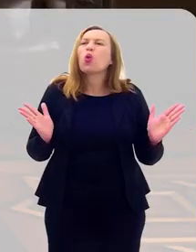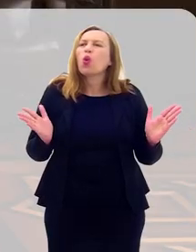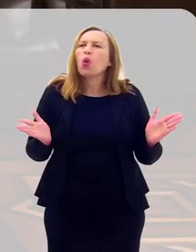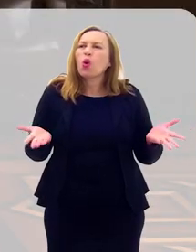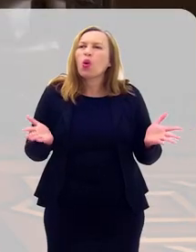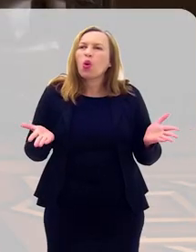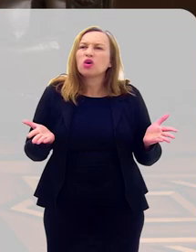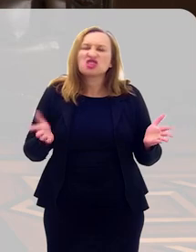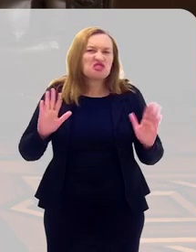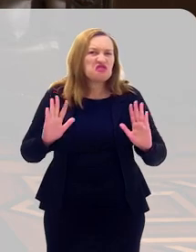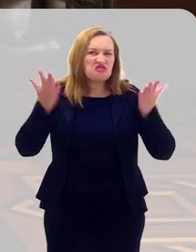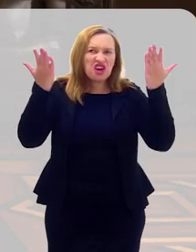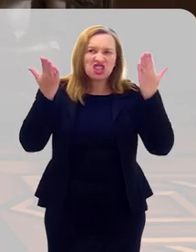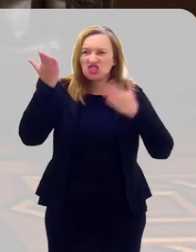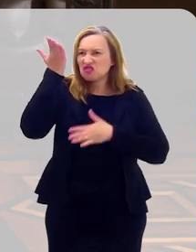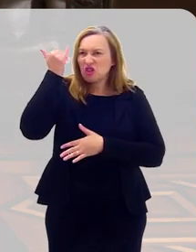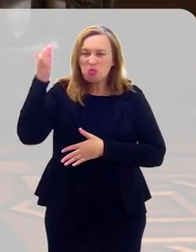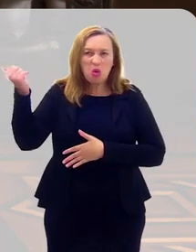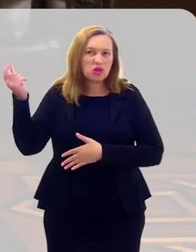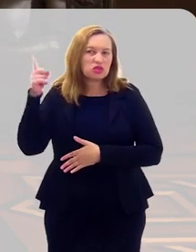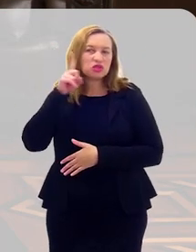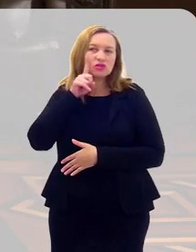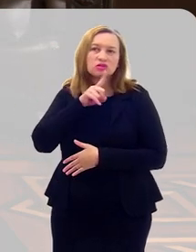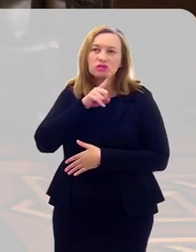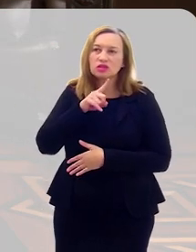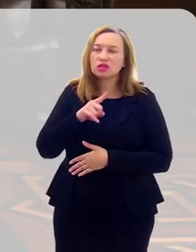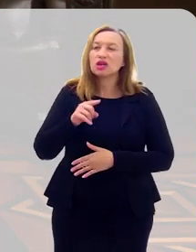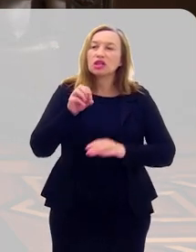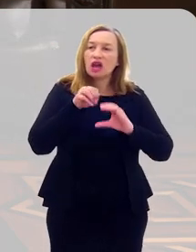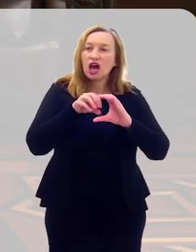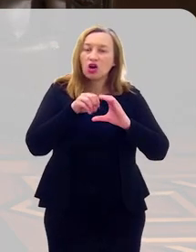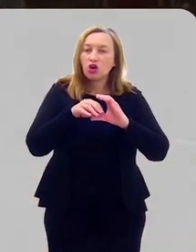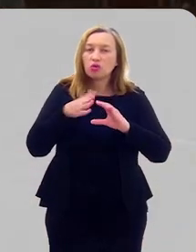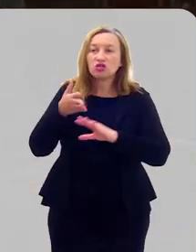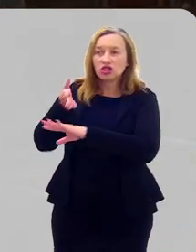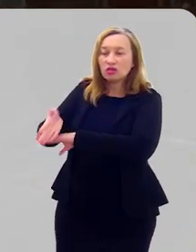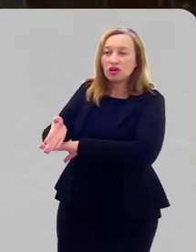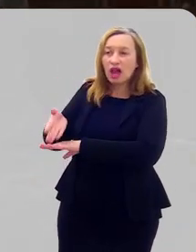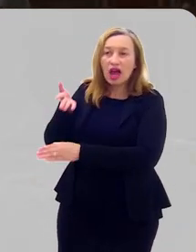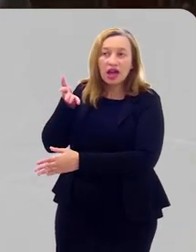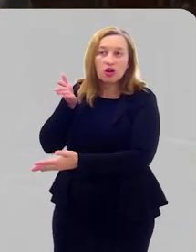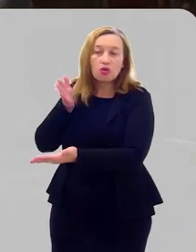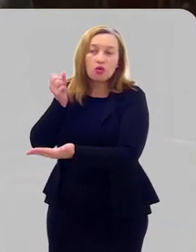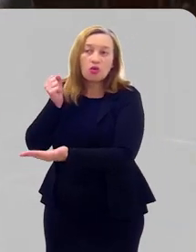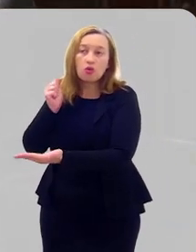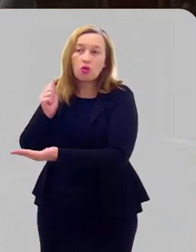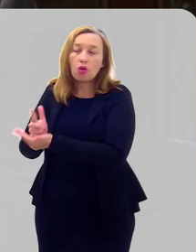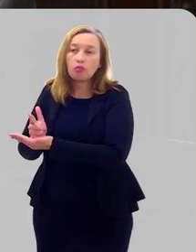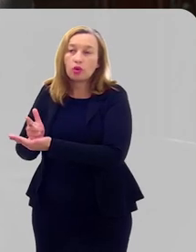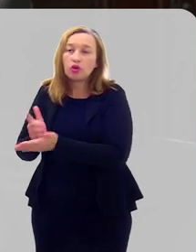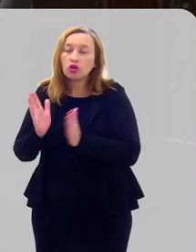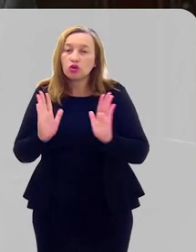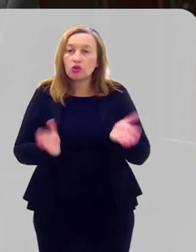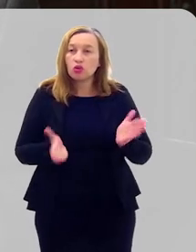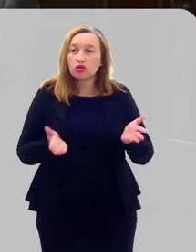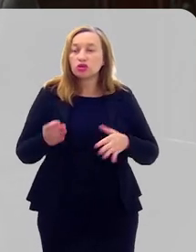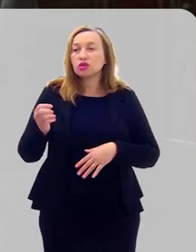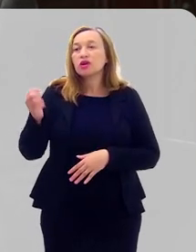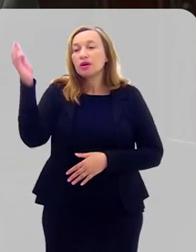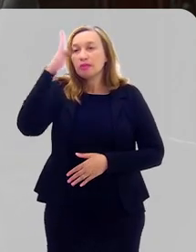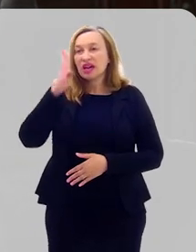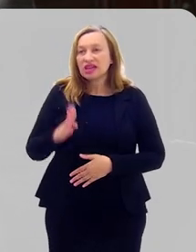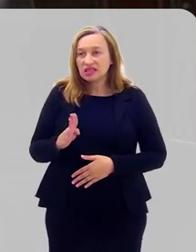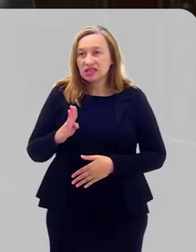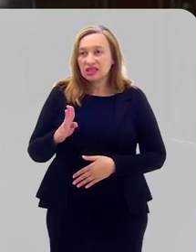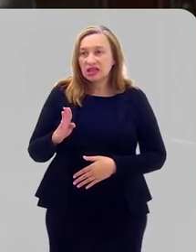O projeto. E hoje é uma das maiores festas americanas. A Globo chegou lá e comprou os direitos do João Matos e hoje virou Brazilian Day. Todo dia